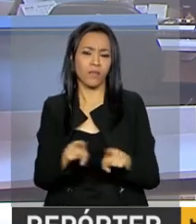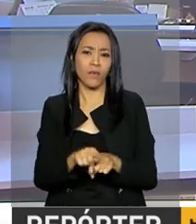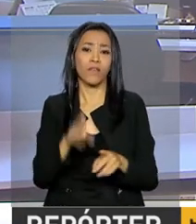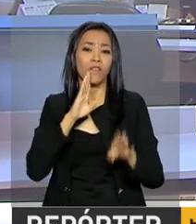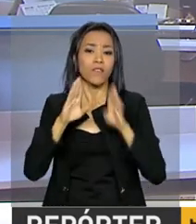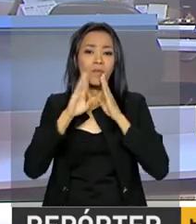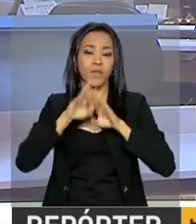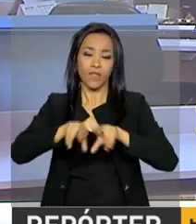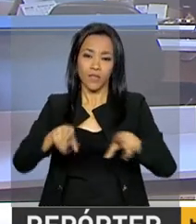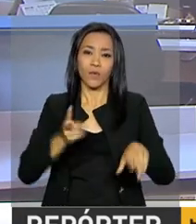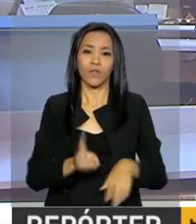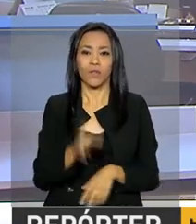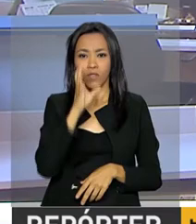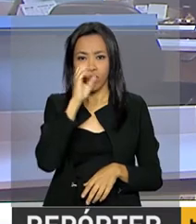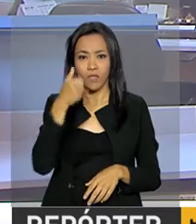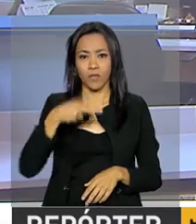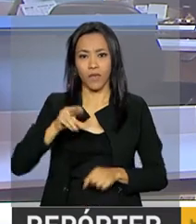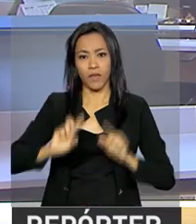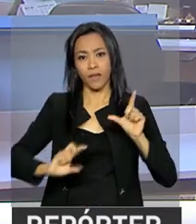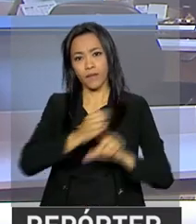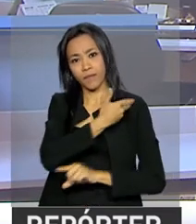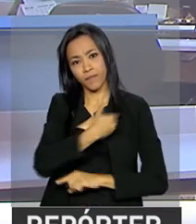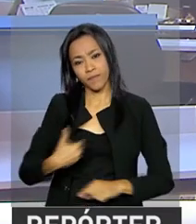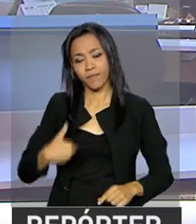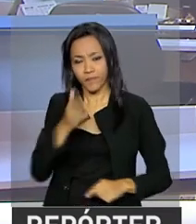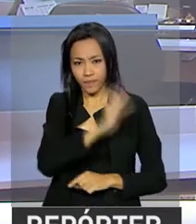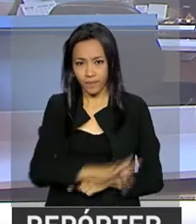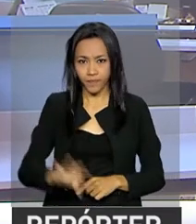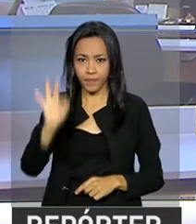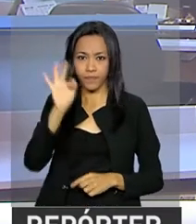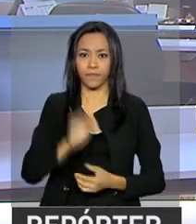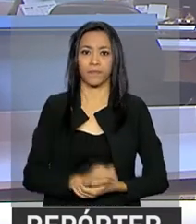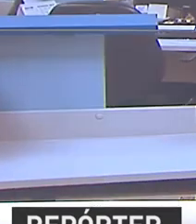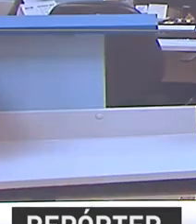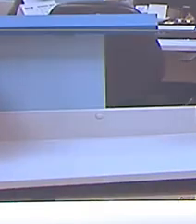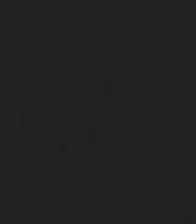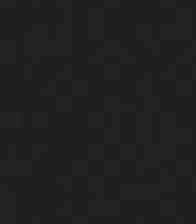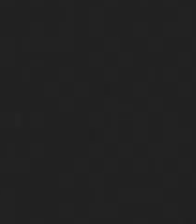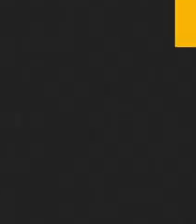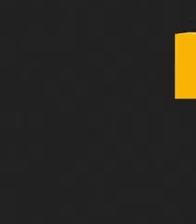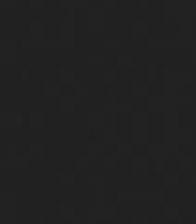nossas redes sociais continua com a gente na tv nbr a tv do governo federal